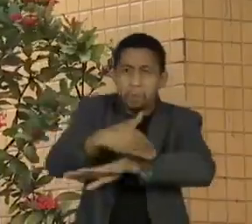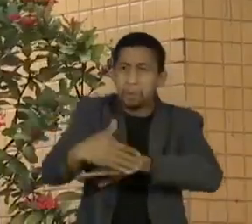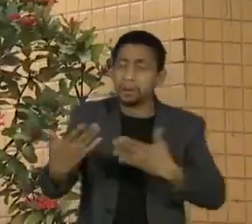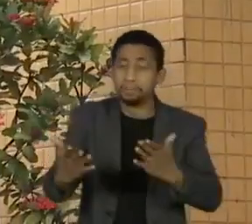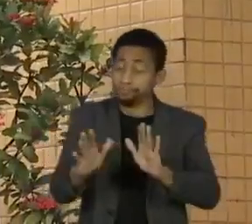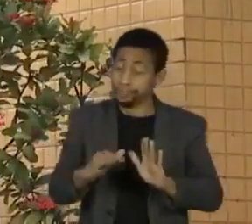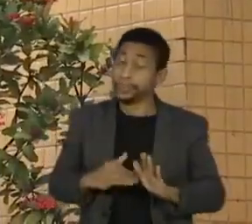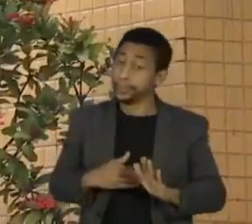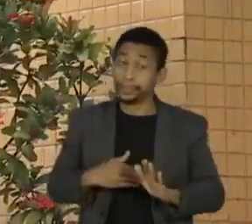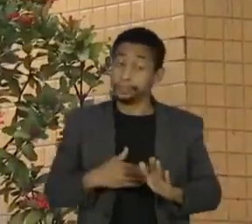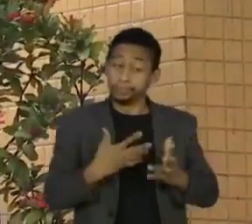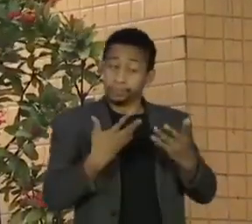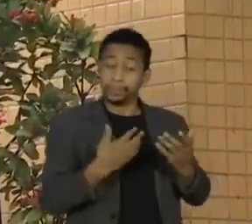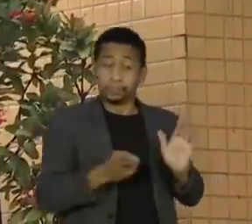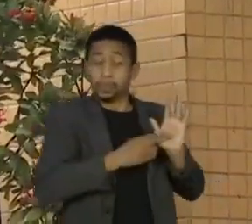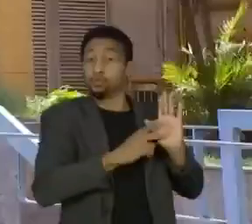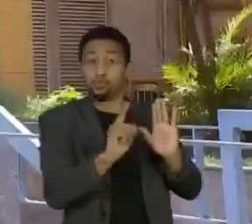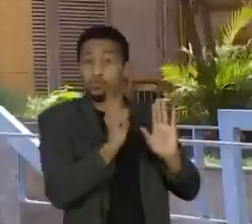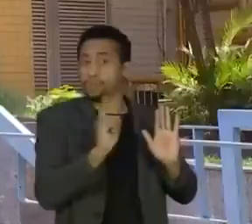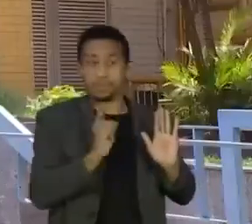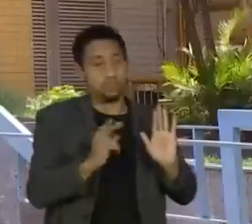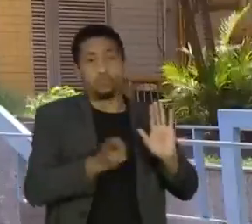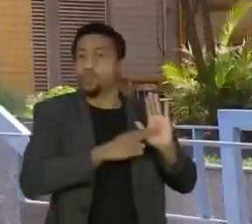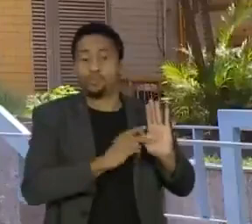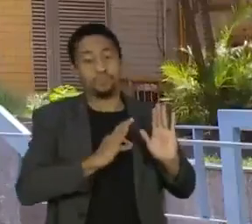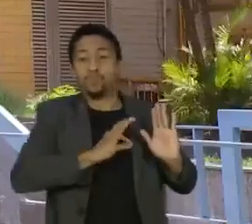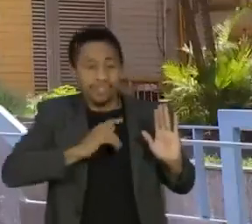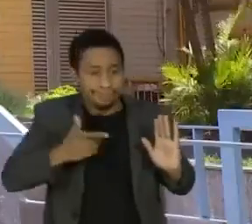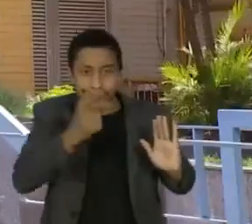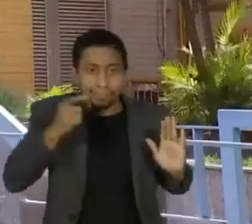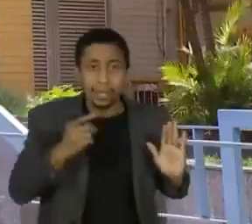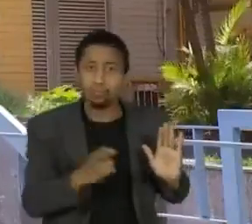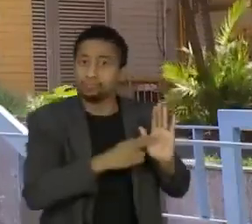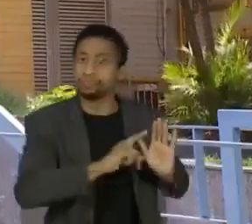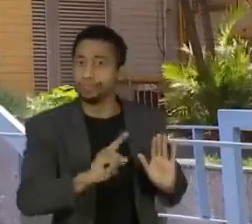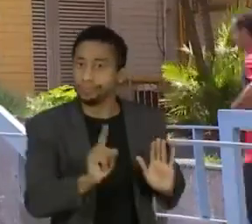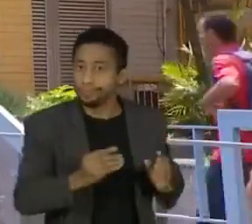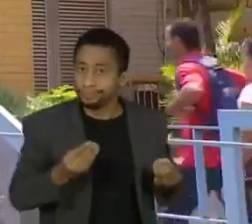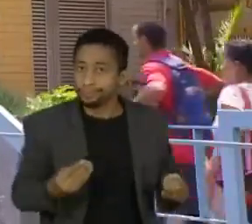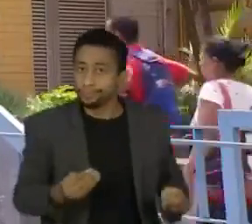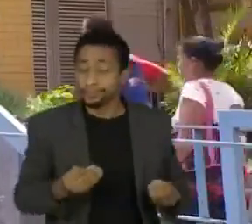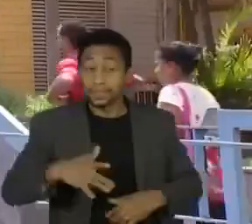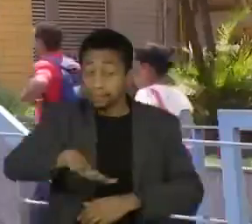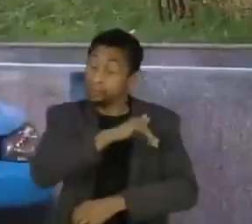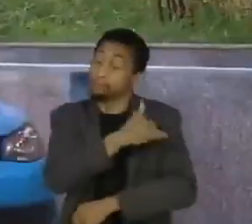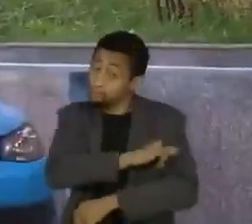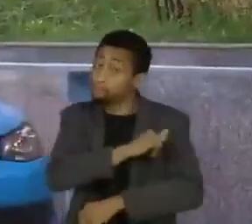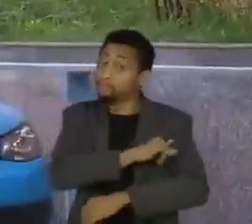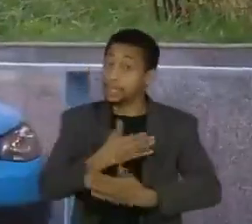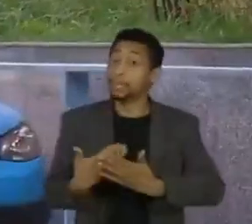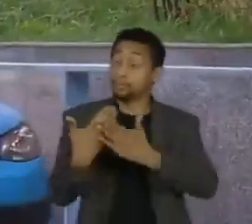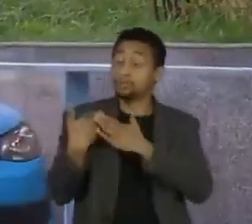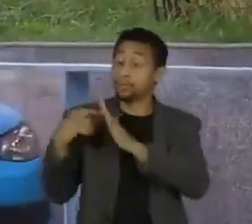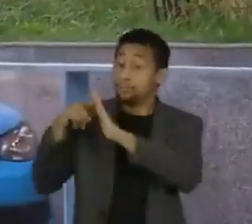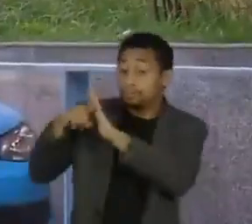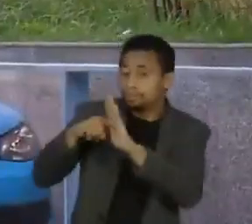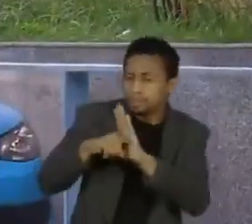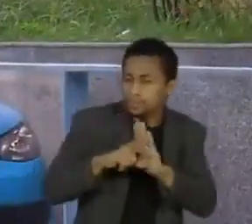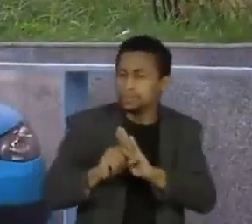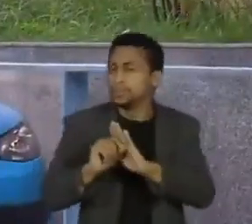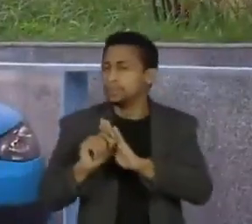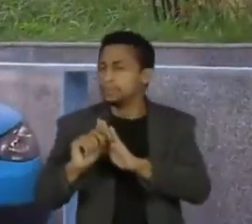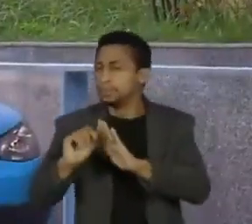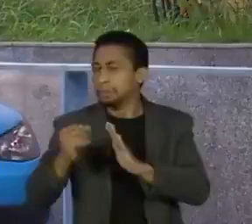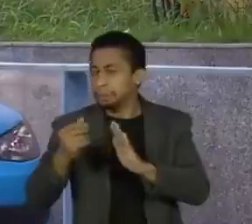militar Mega que os PMs tenham disparado a divisão de homicídios da Baixada Fluminense responsável pela investigação do